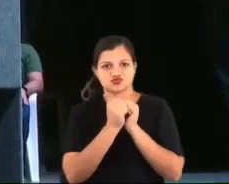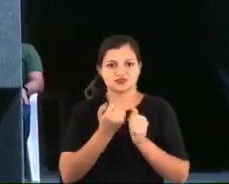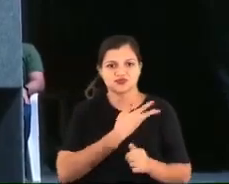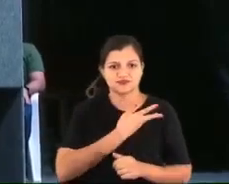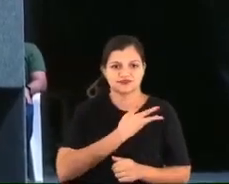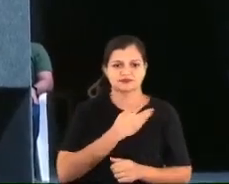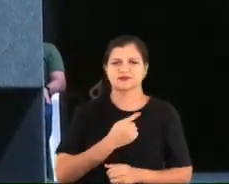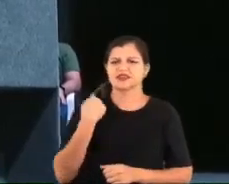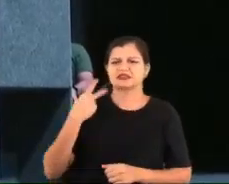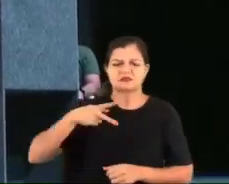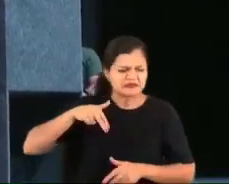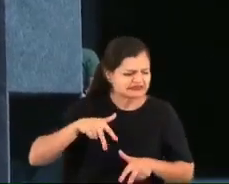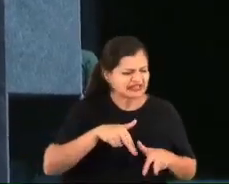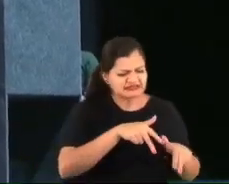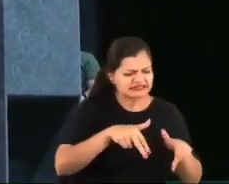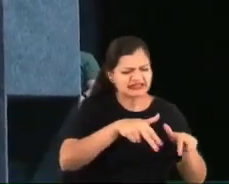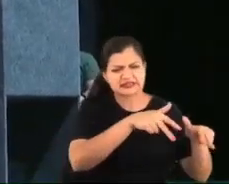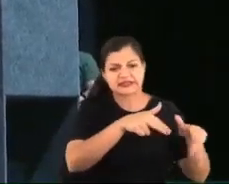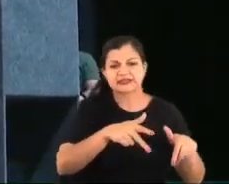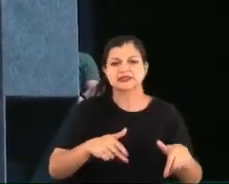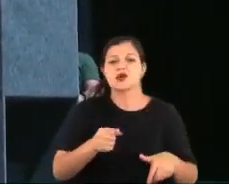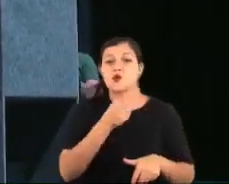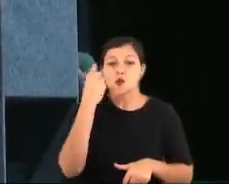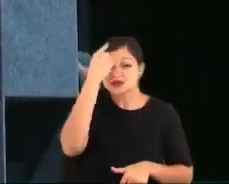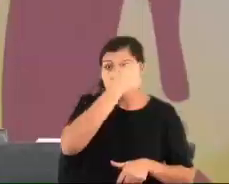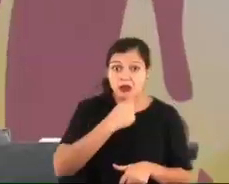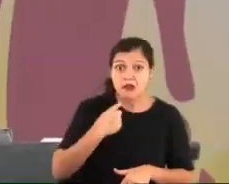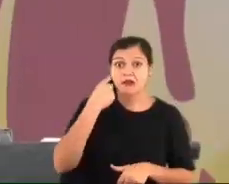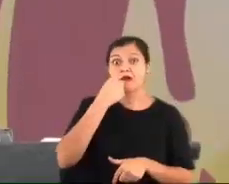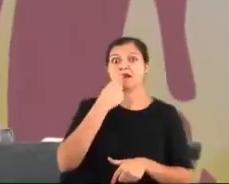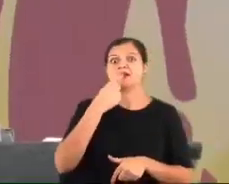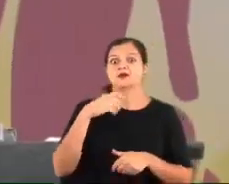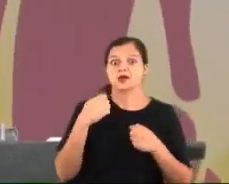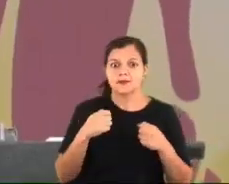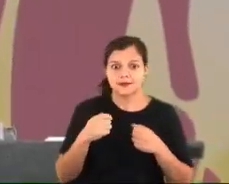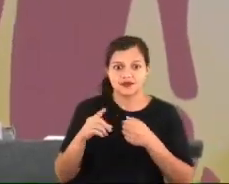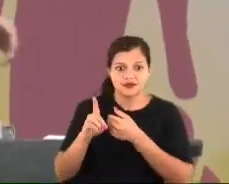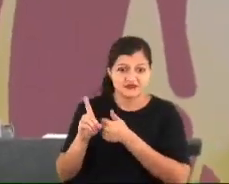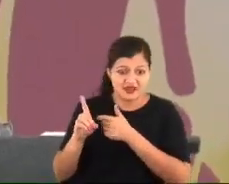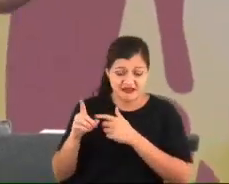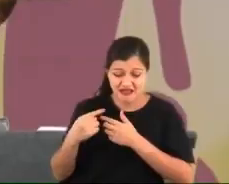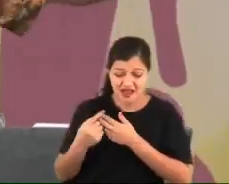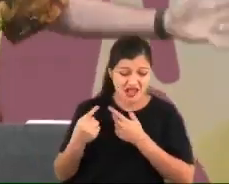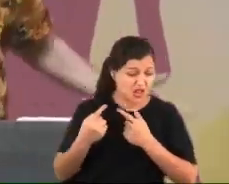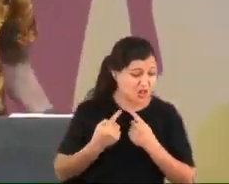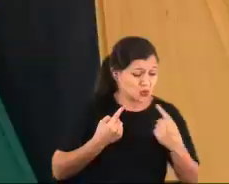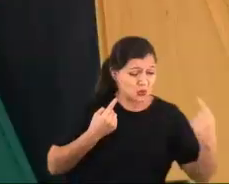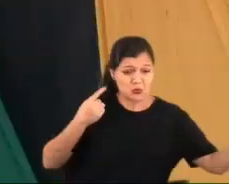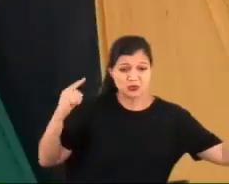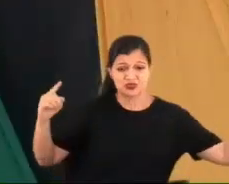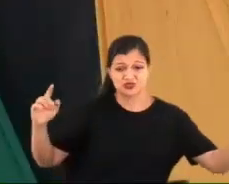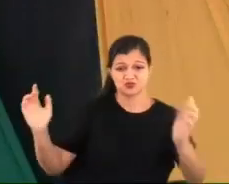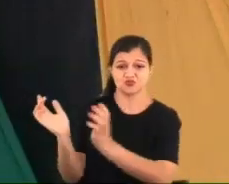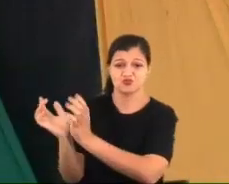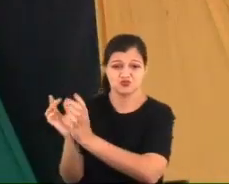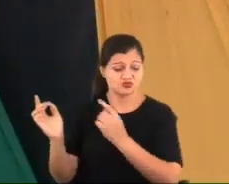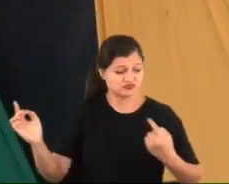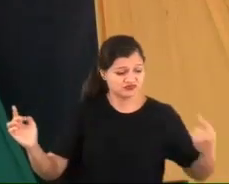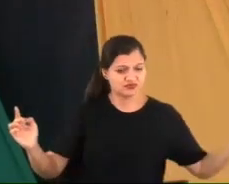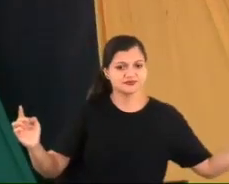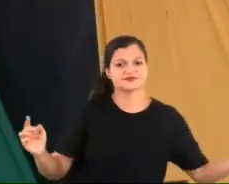E a gente andou, quase uma hora. A gente tinha que ficar distante porque o pessoal fazia muito barulho e barulho assusta as caças,